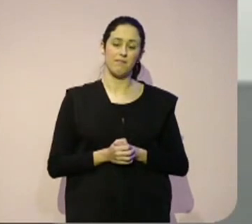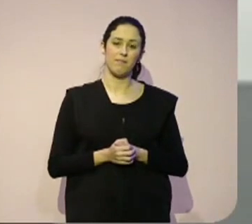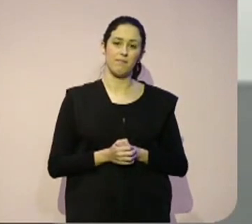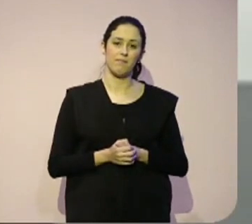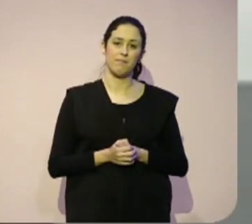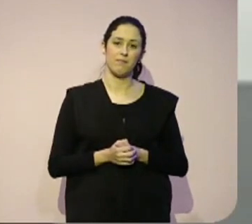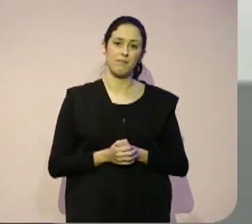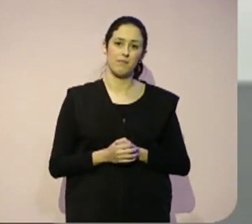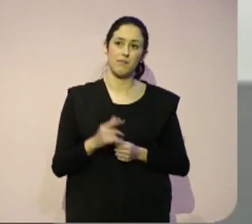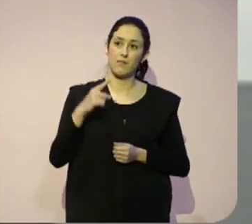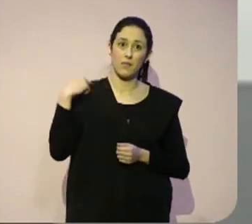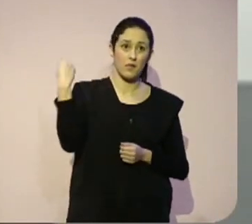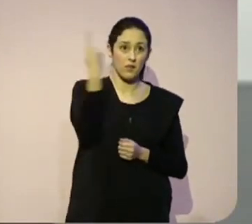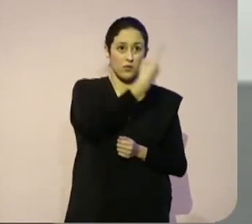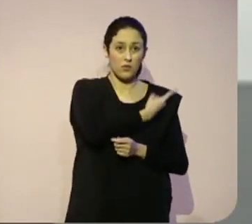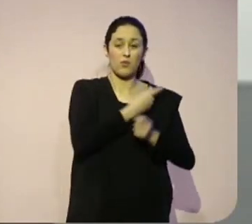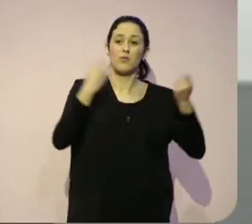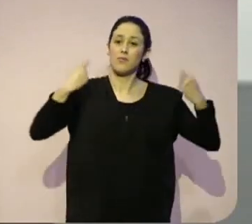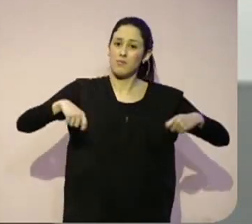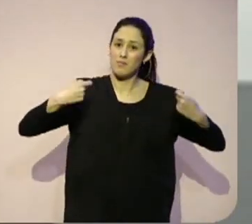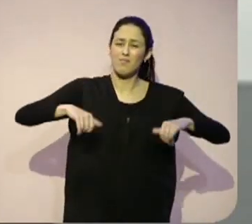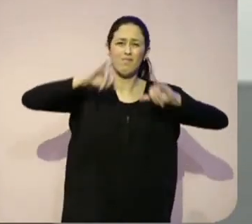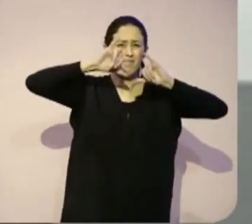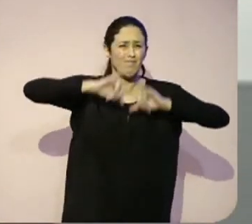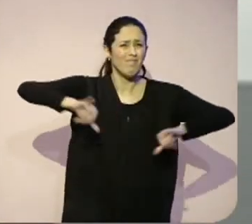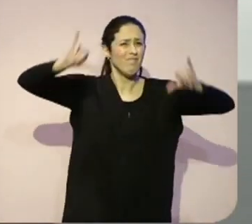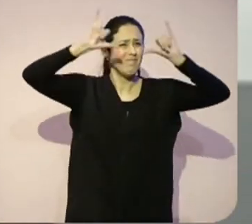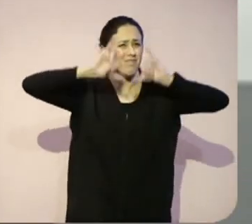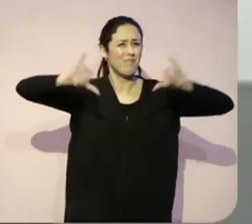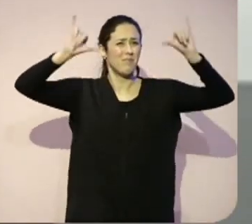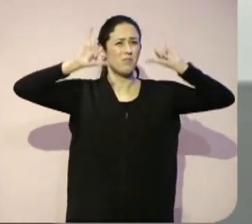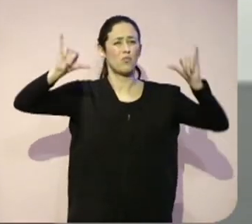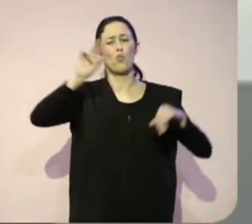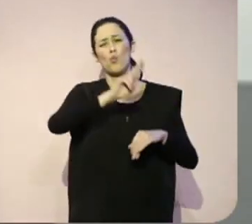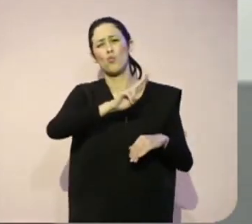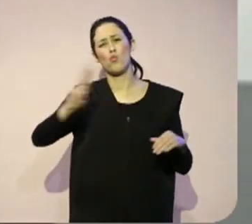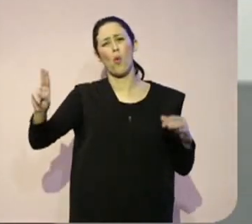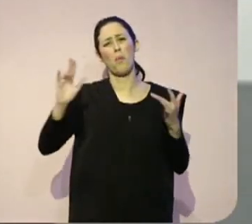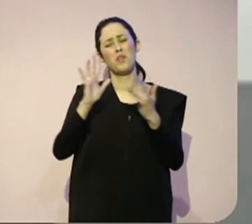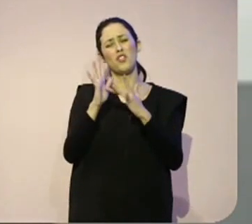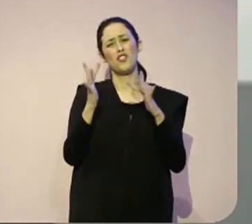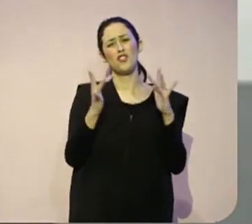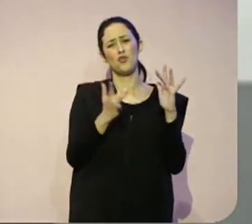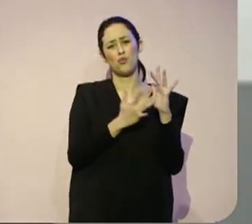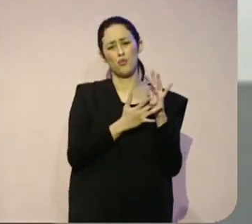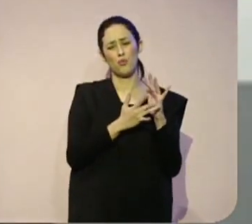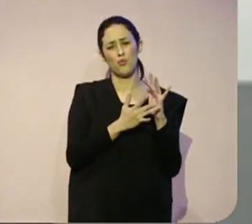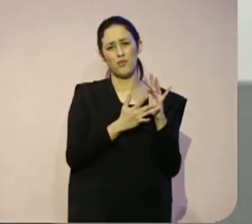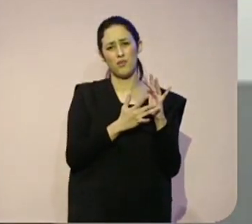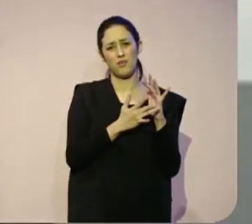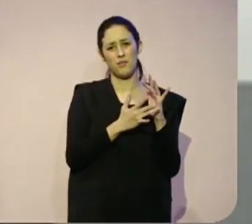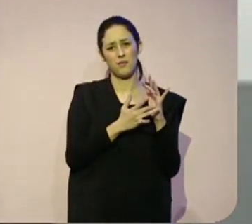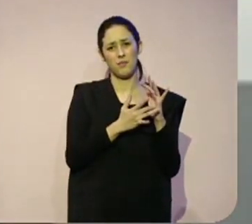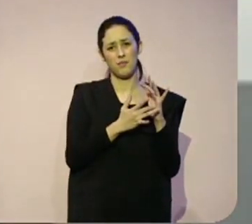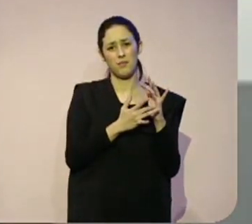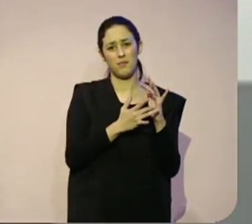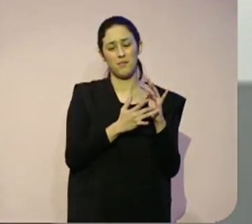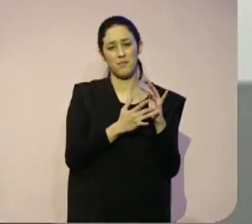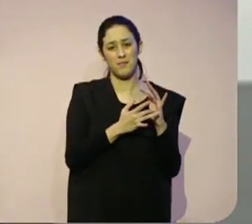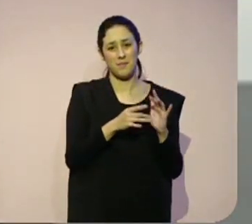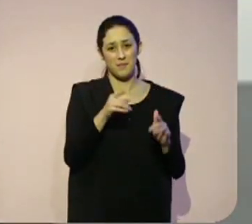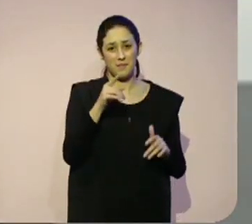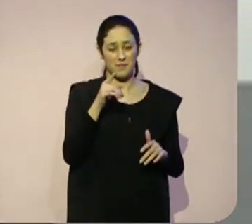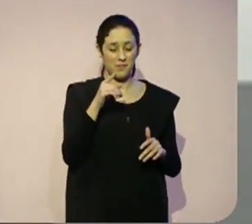As pessoas que proclamam o nome de Jesus. E ao olhar ainda para toda